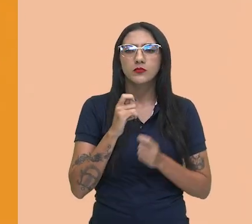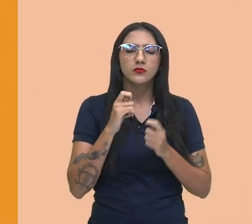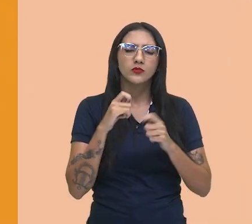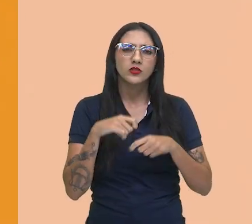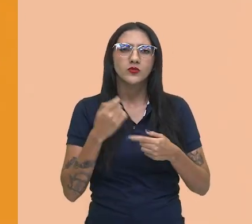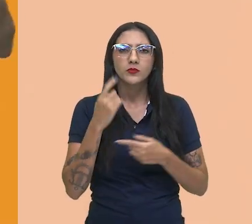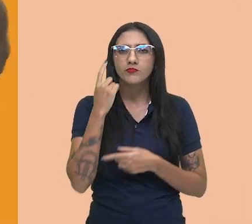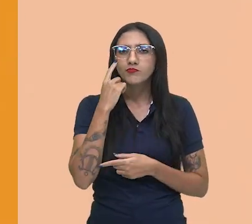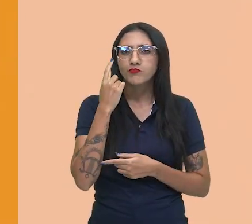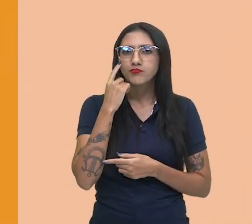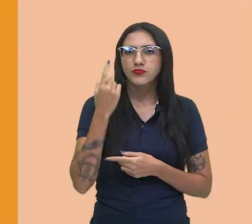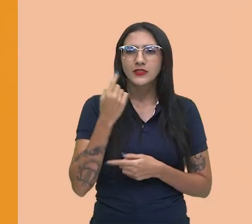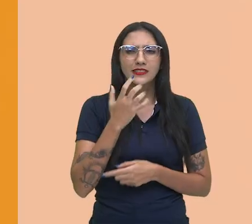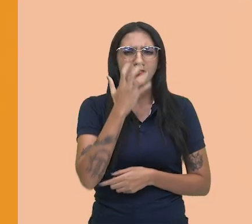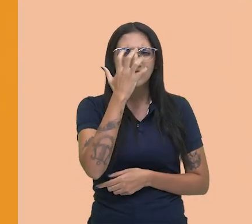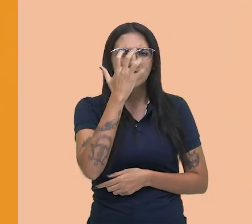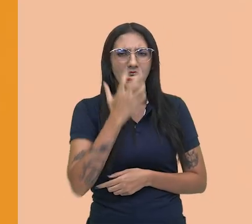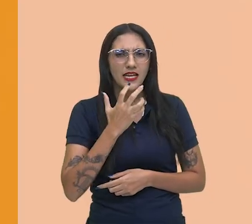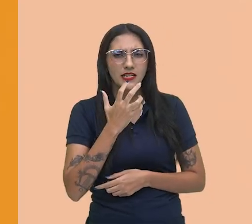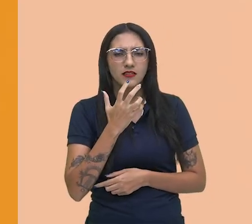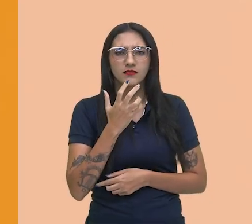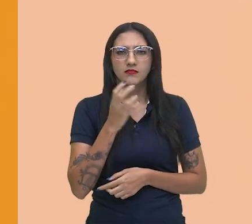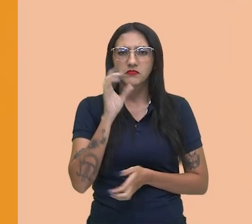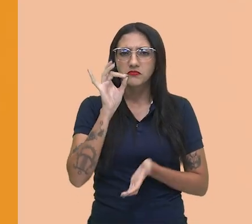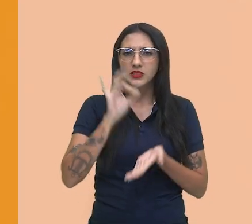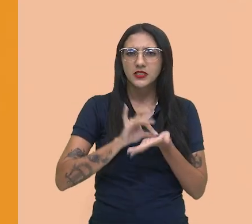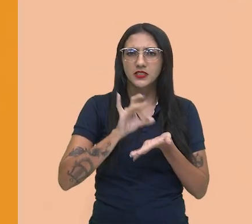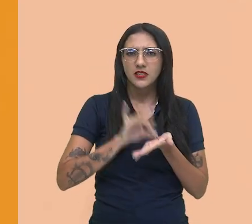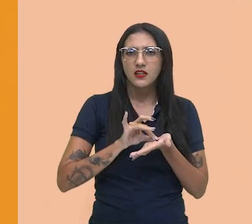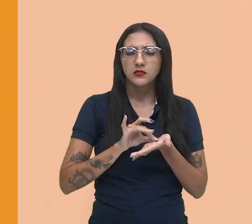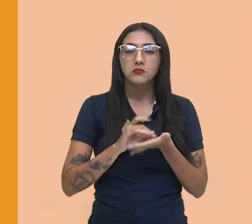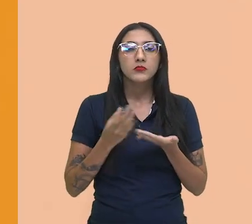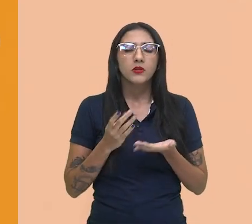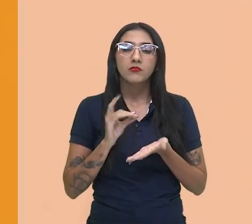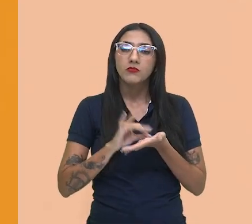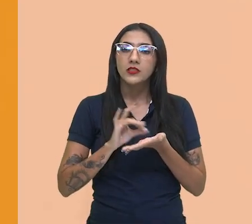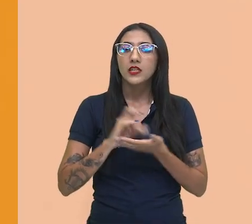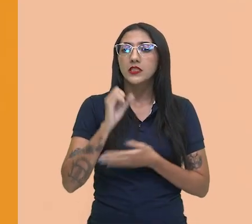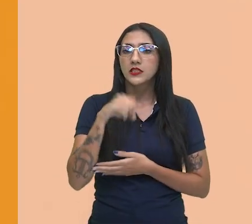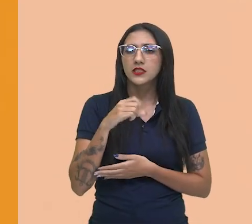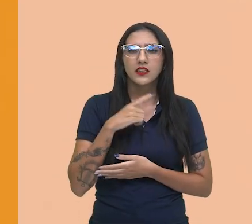ela é feita de maneira séria, então realmente